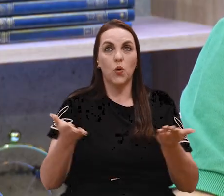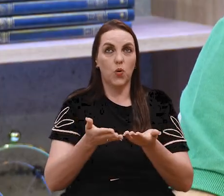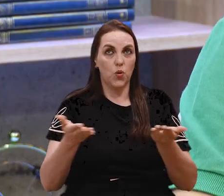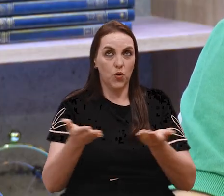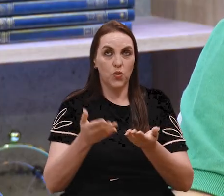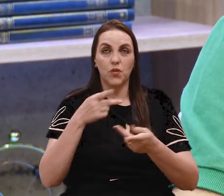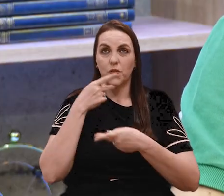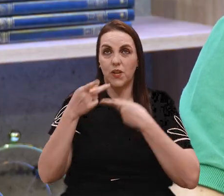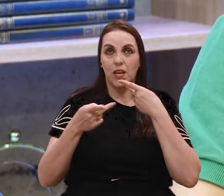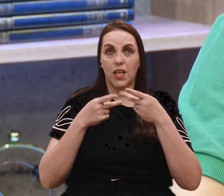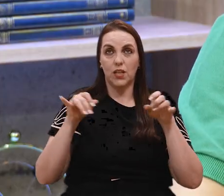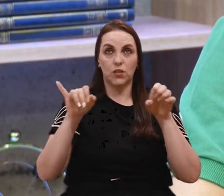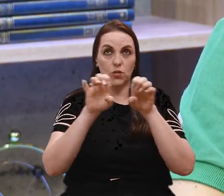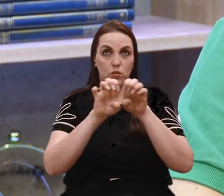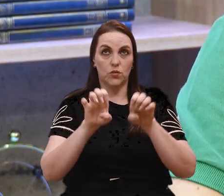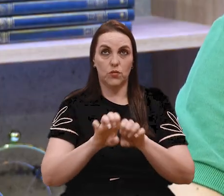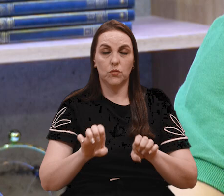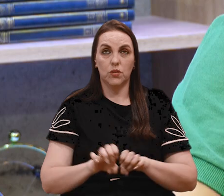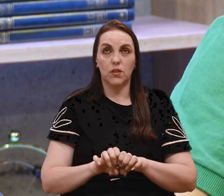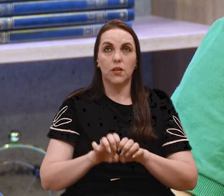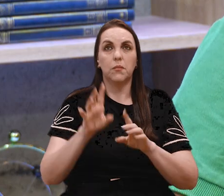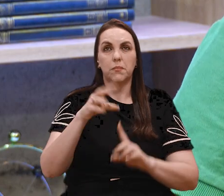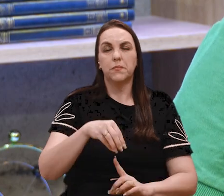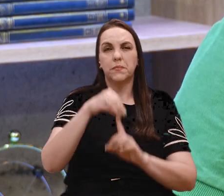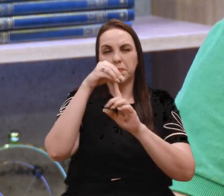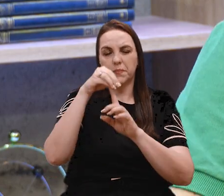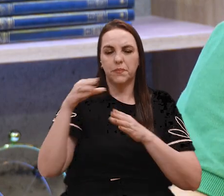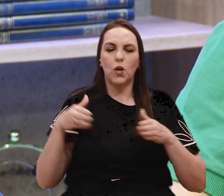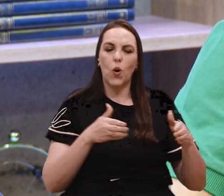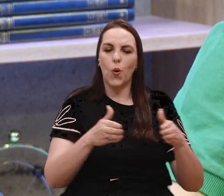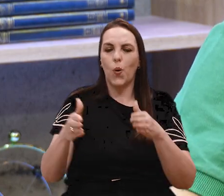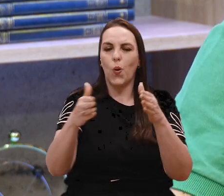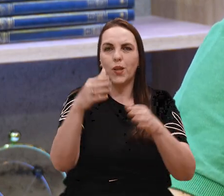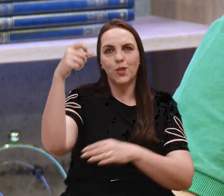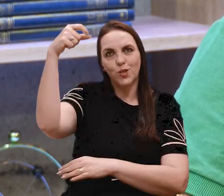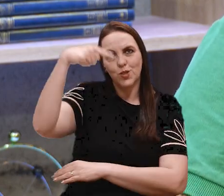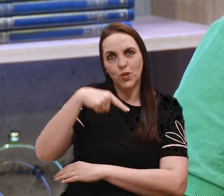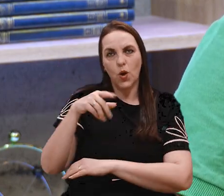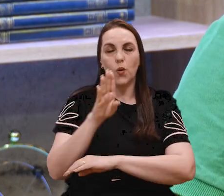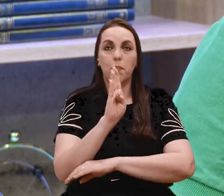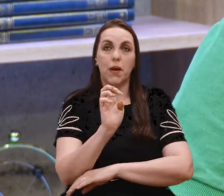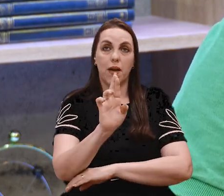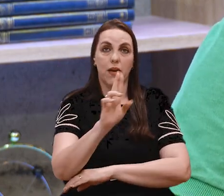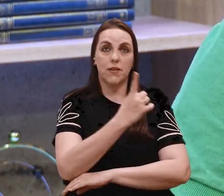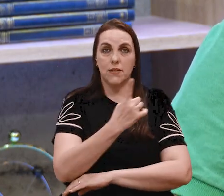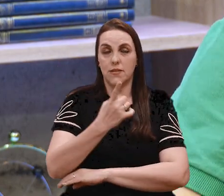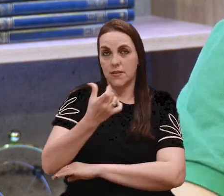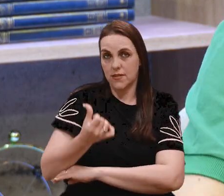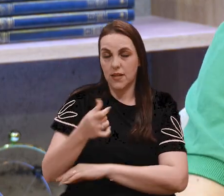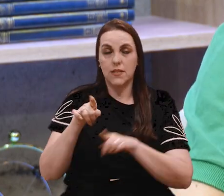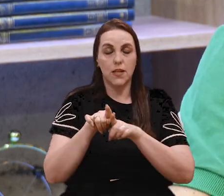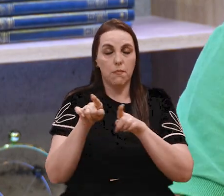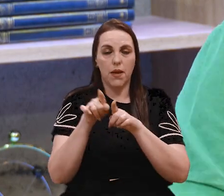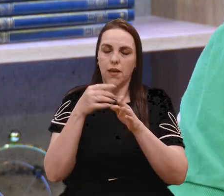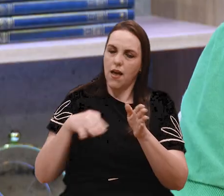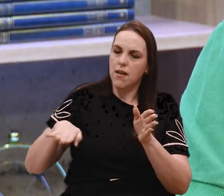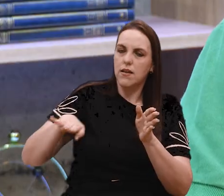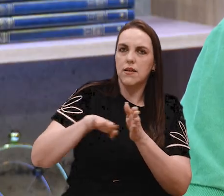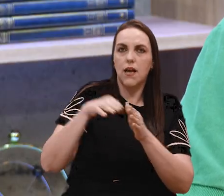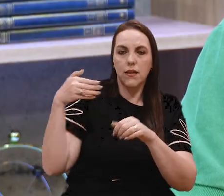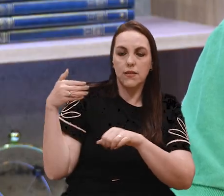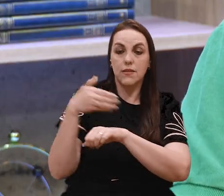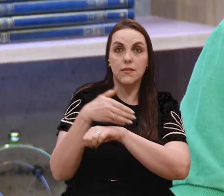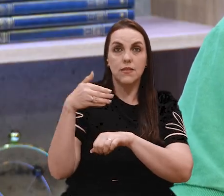sobre a infraestrutura, principalmente a questão da Rota do Sol e BR-116 e outras vias de acessos fundamentais